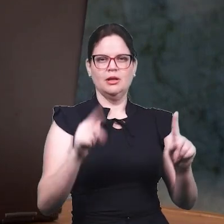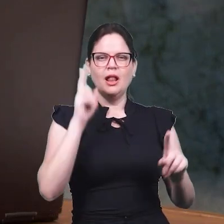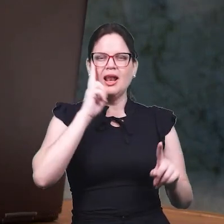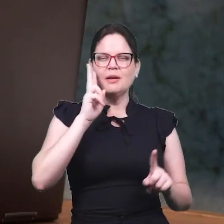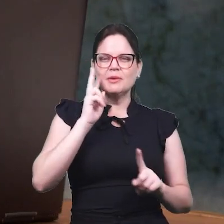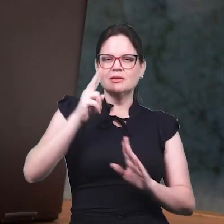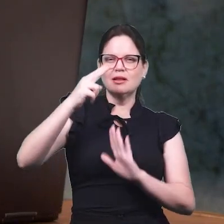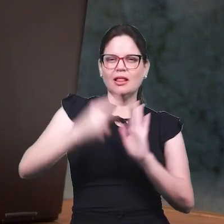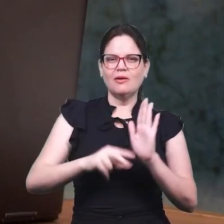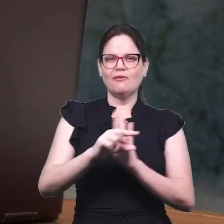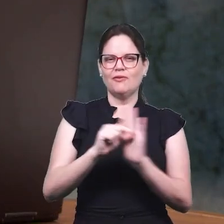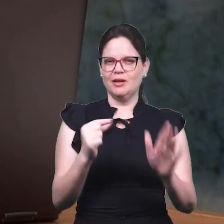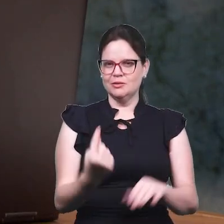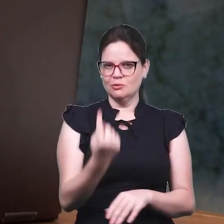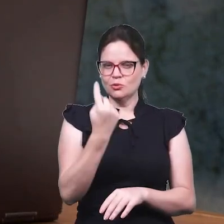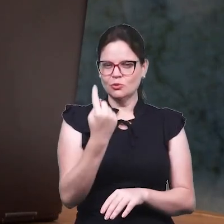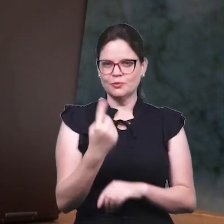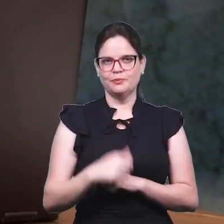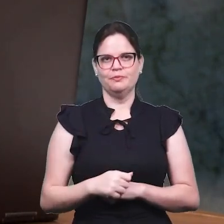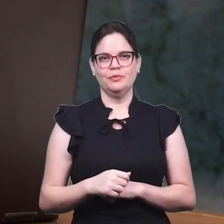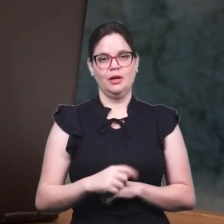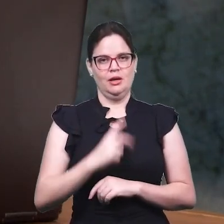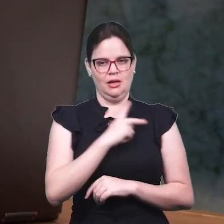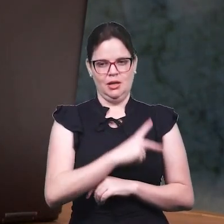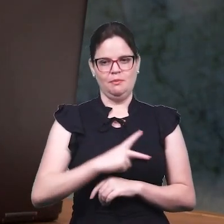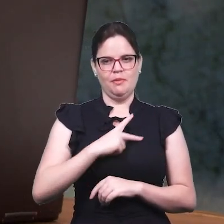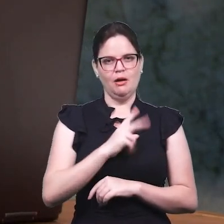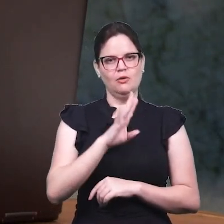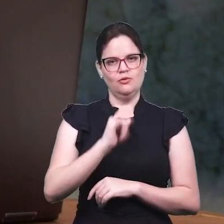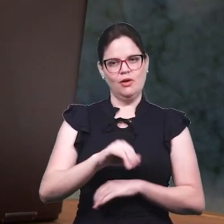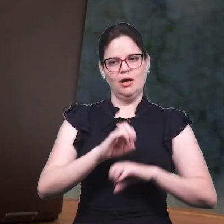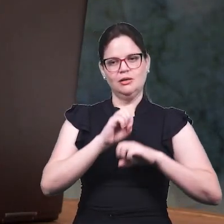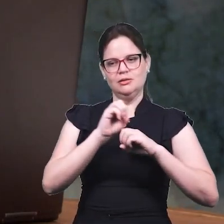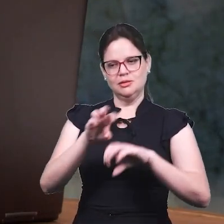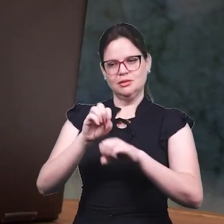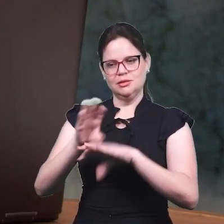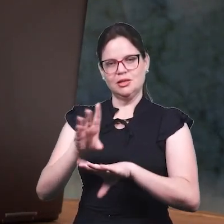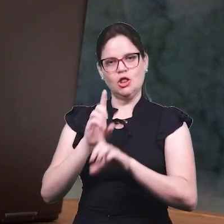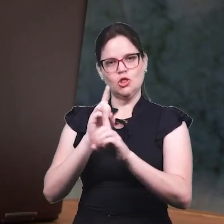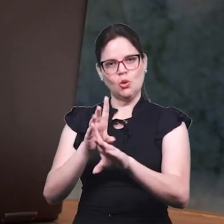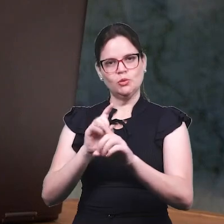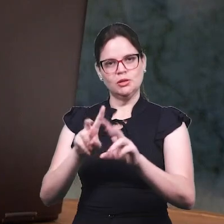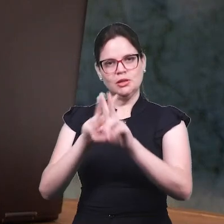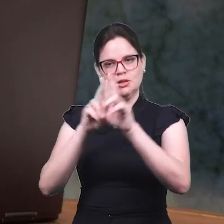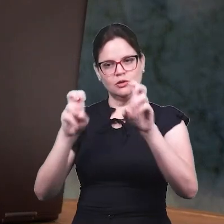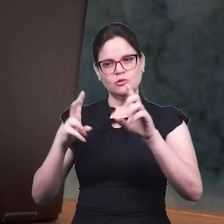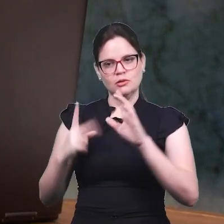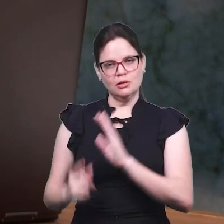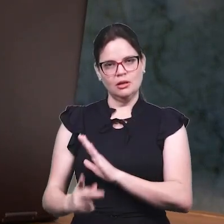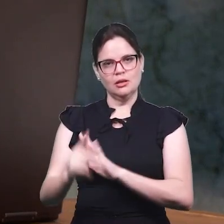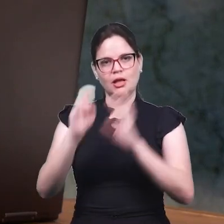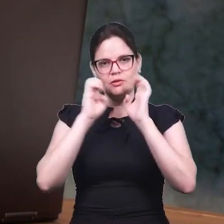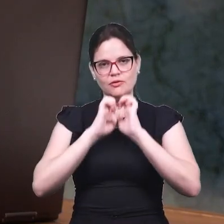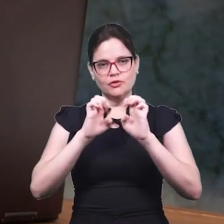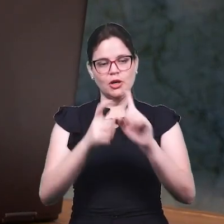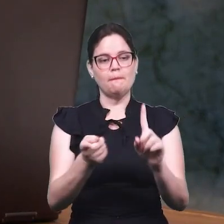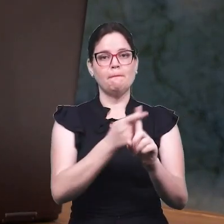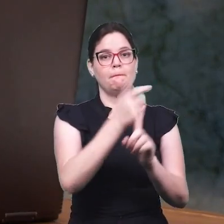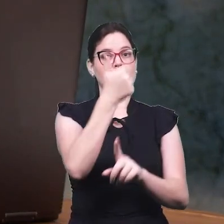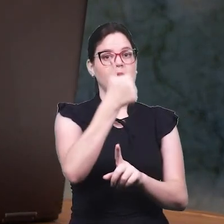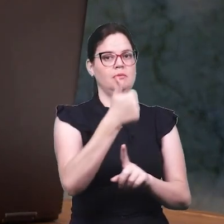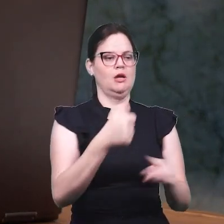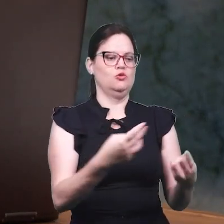verso primeiro que nós lemos, Paulo diz que vai anunciar o evangelho eterno, primeiramente ao